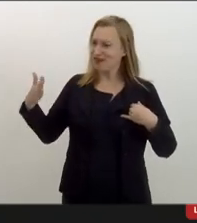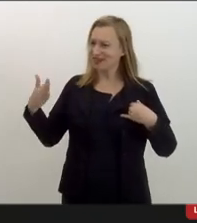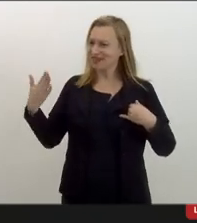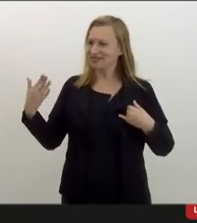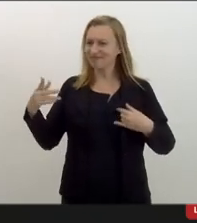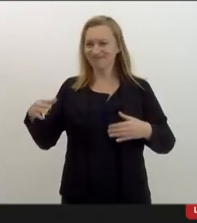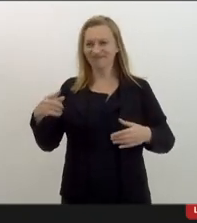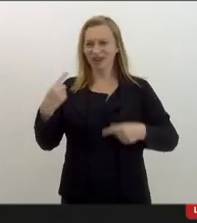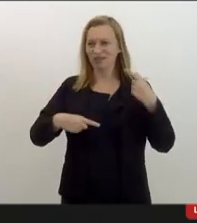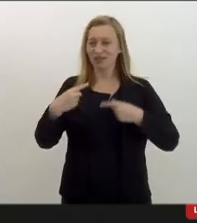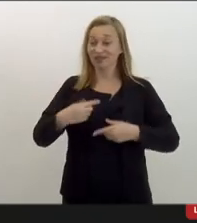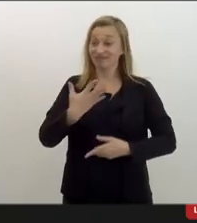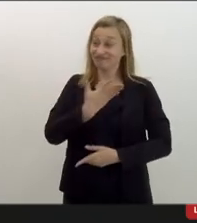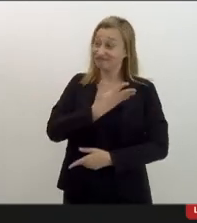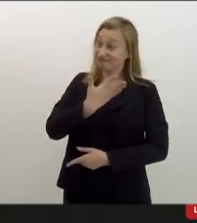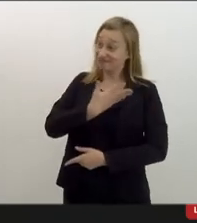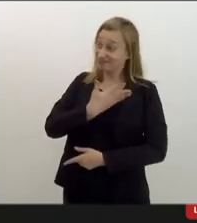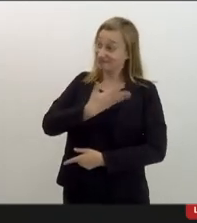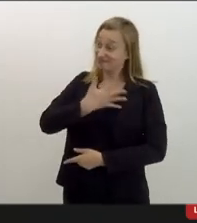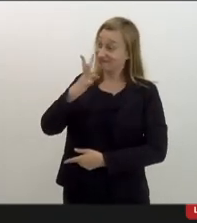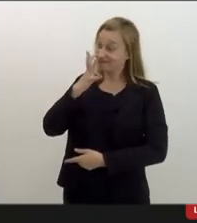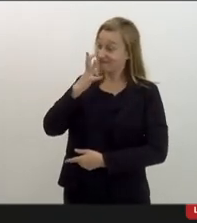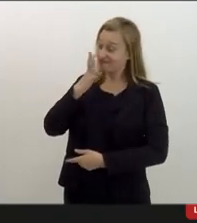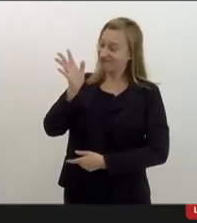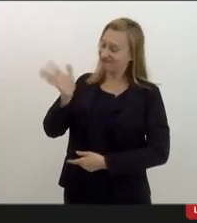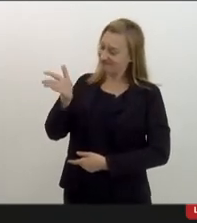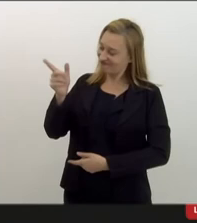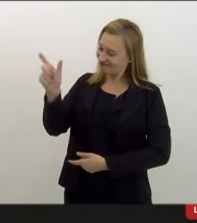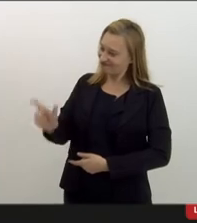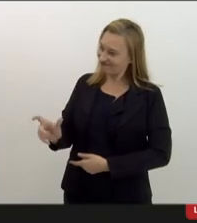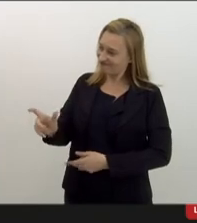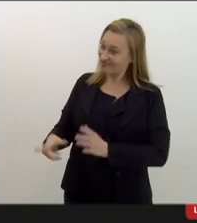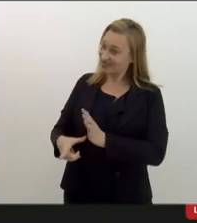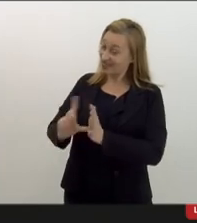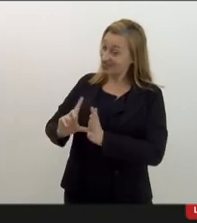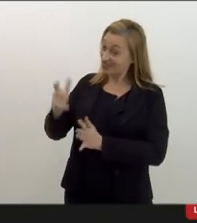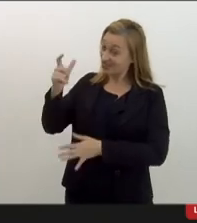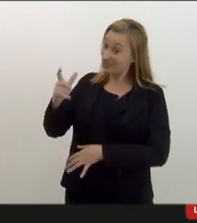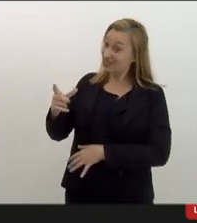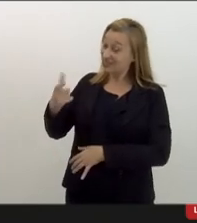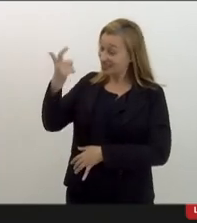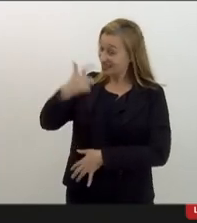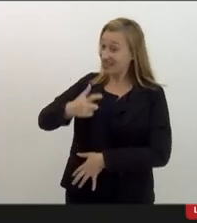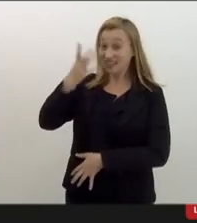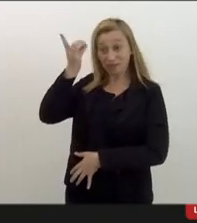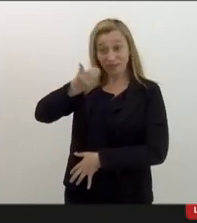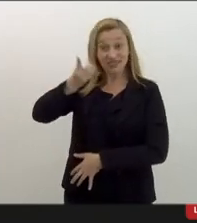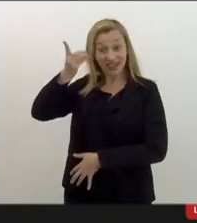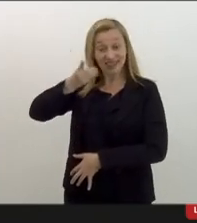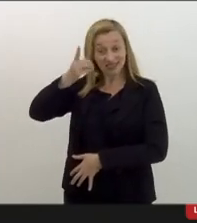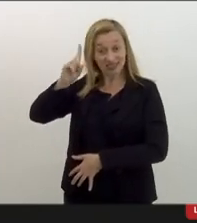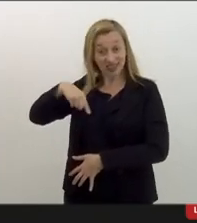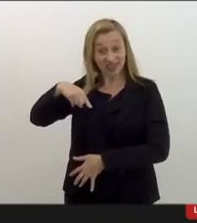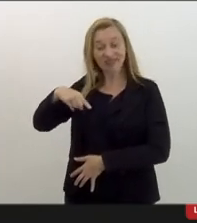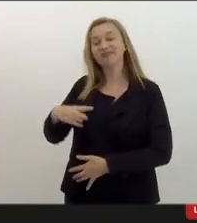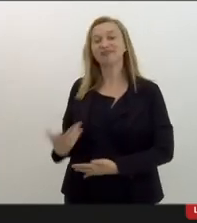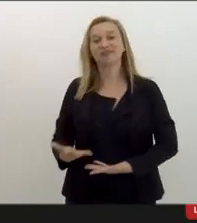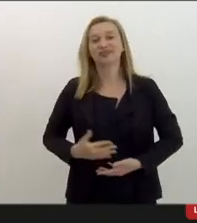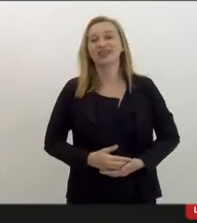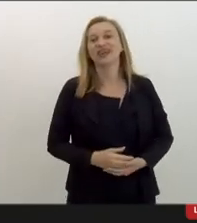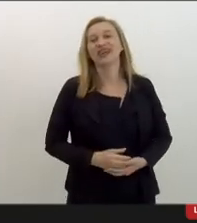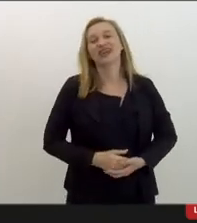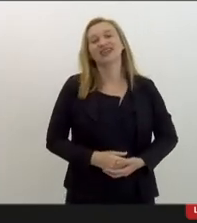tem uma amizade uma pessoa que ter uma admiração antes de mesmo mundo né de vir candidato a deputado antes mesmo de